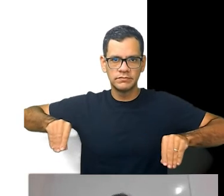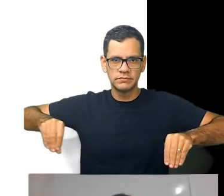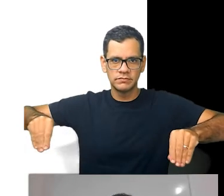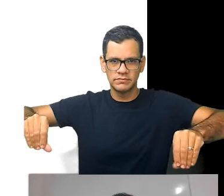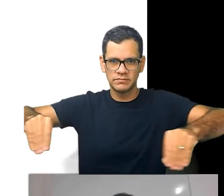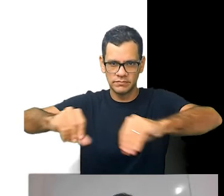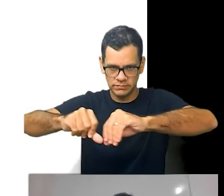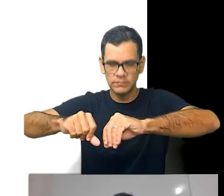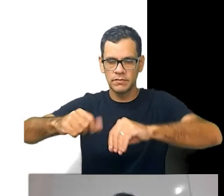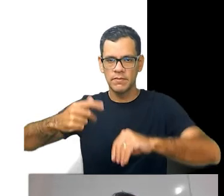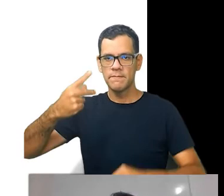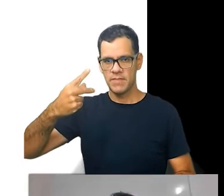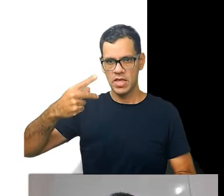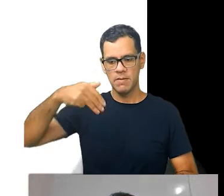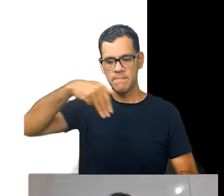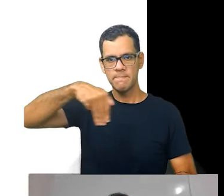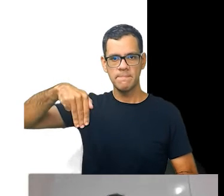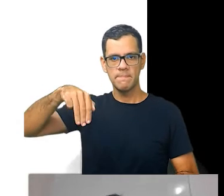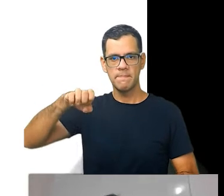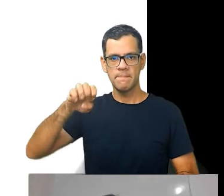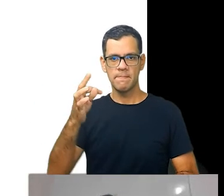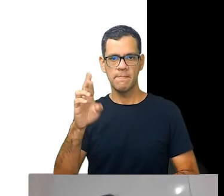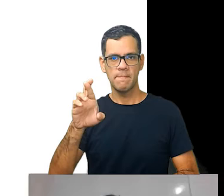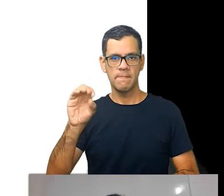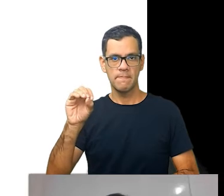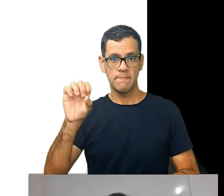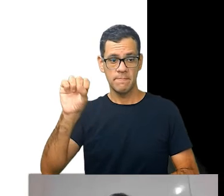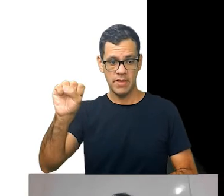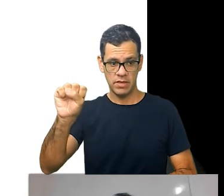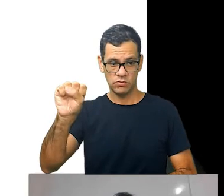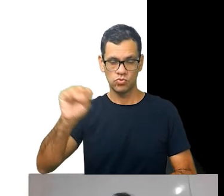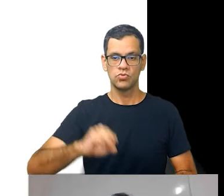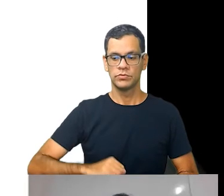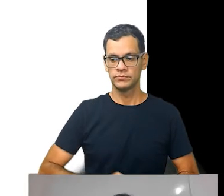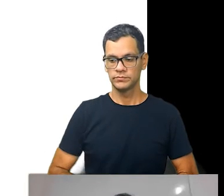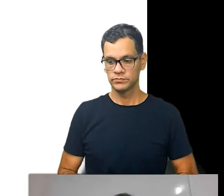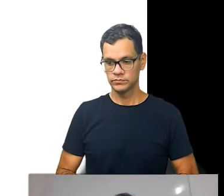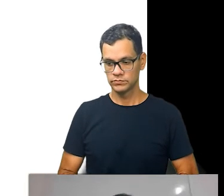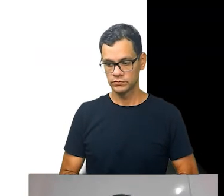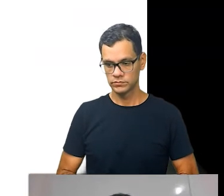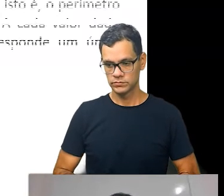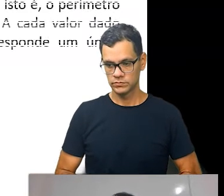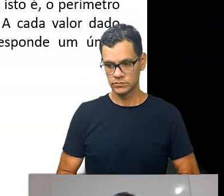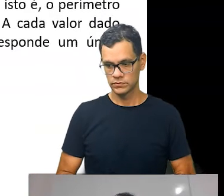em metros e o seu perímetro P, também em metros. Então veja,